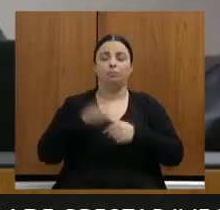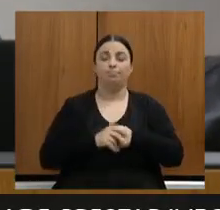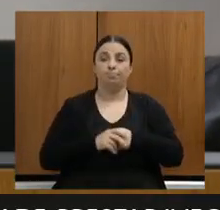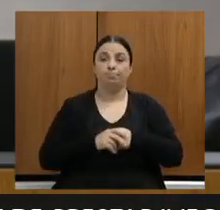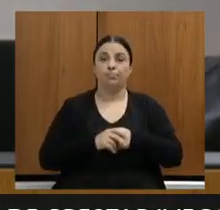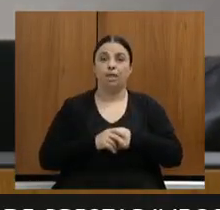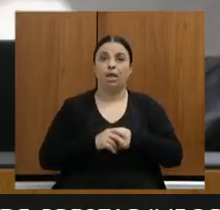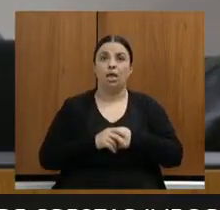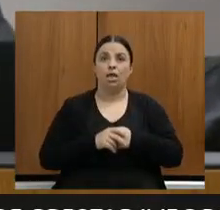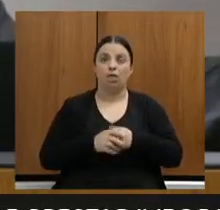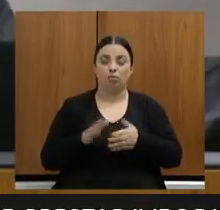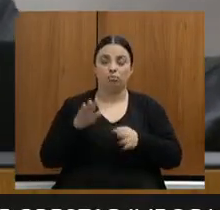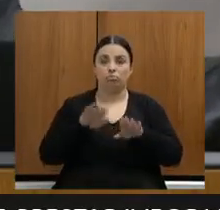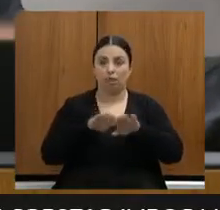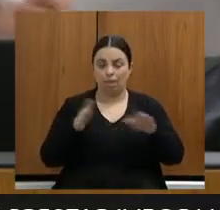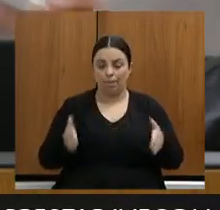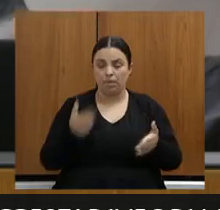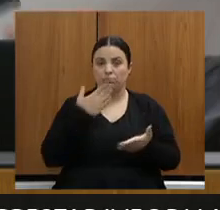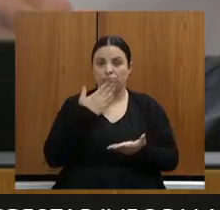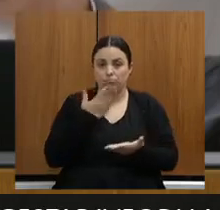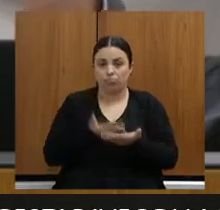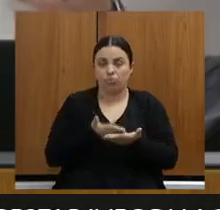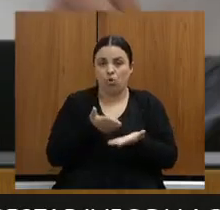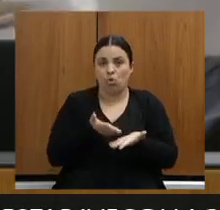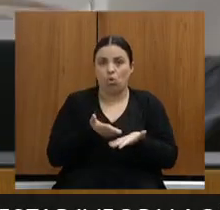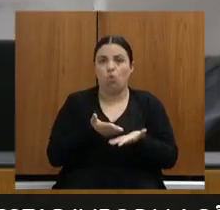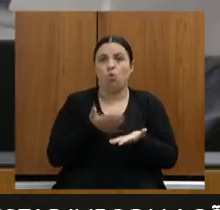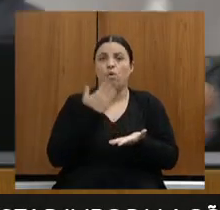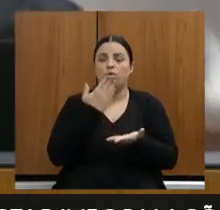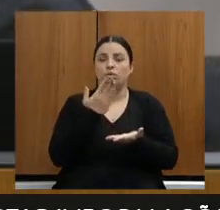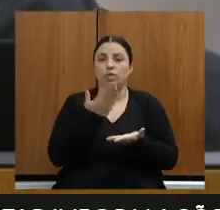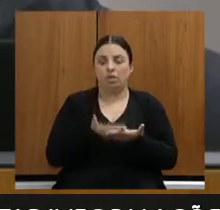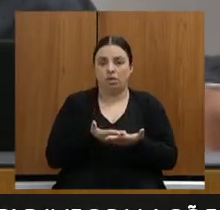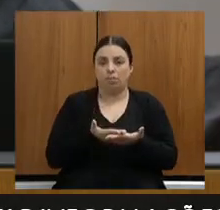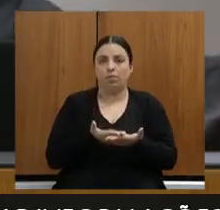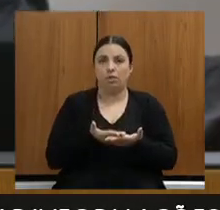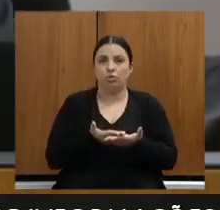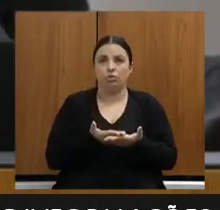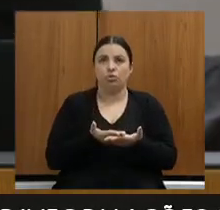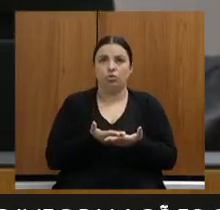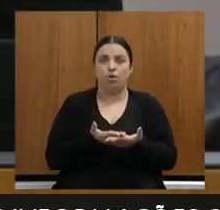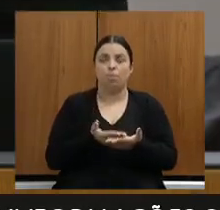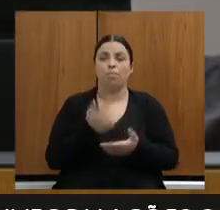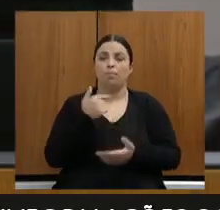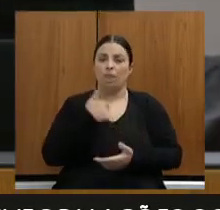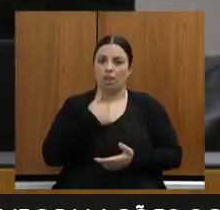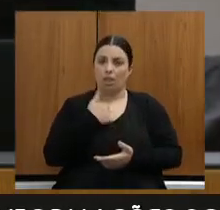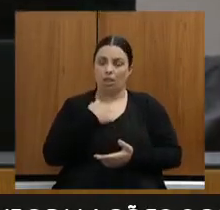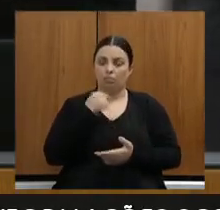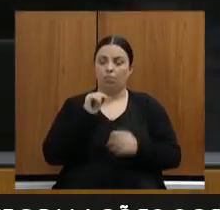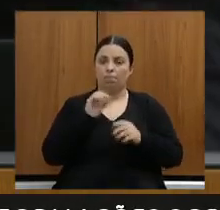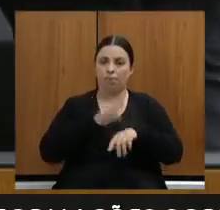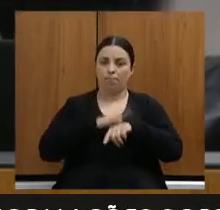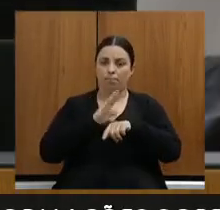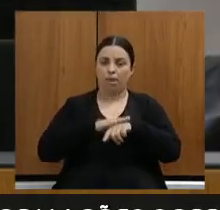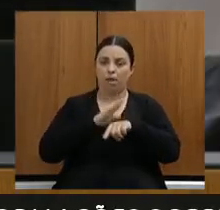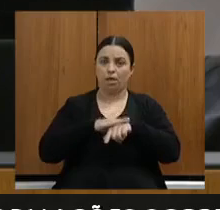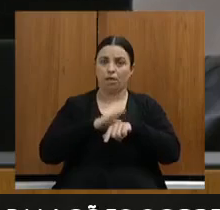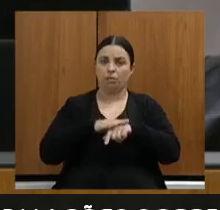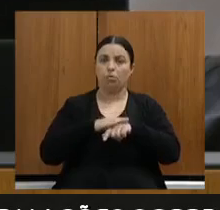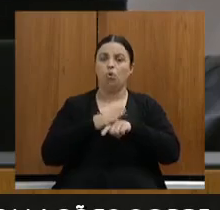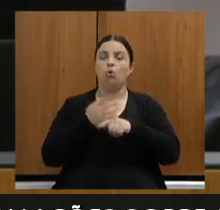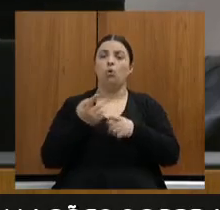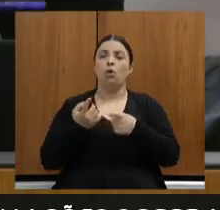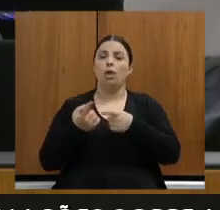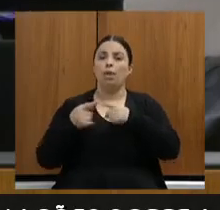mesa requerimentos é de nossa autoria em parceria ou